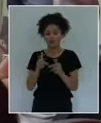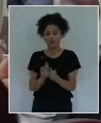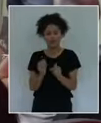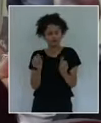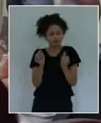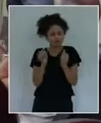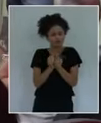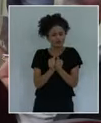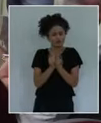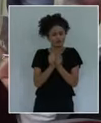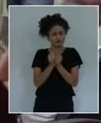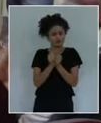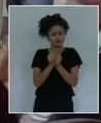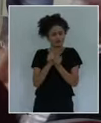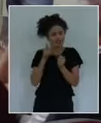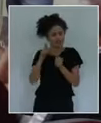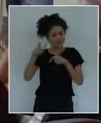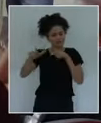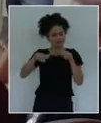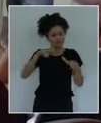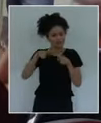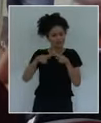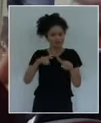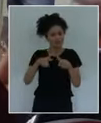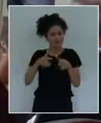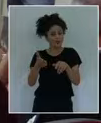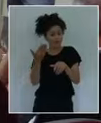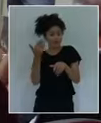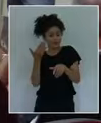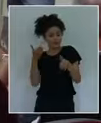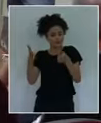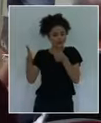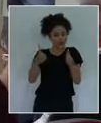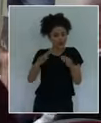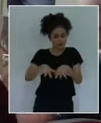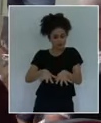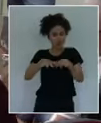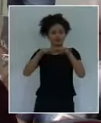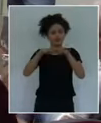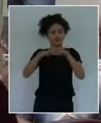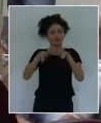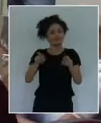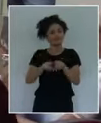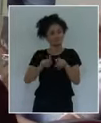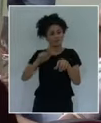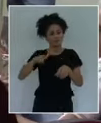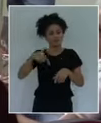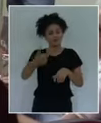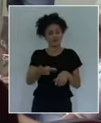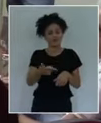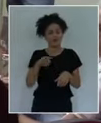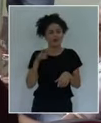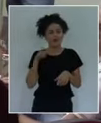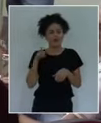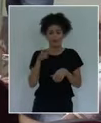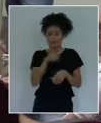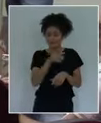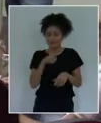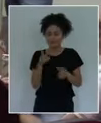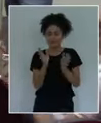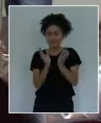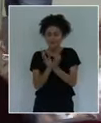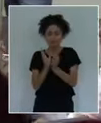juntos, né? Antes, durante e depois. A ação foi muito rápida, então foi surpreendente,